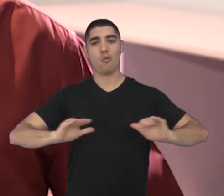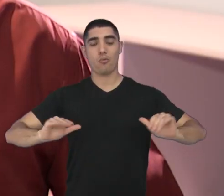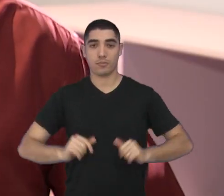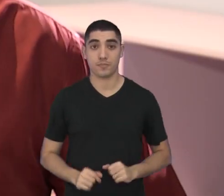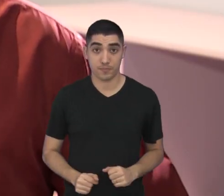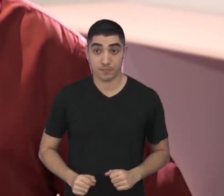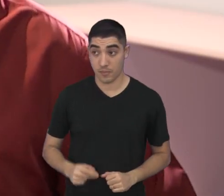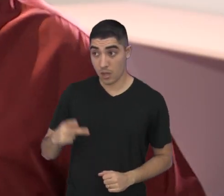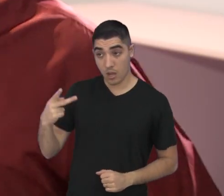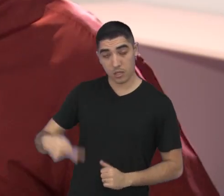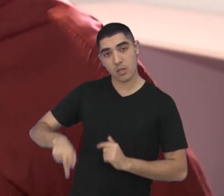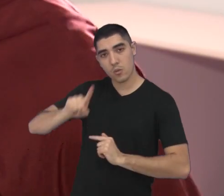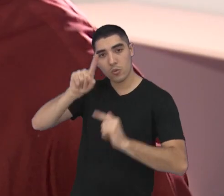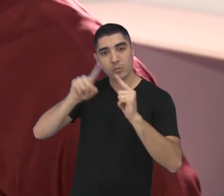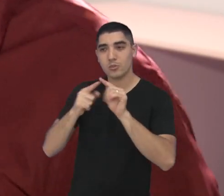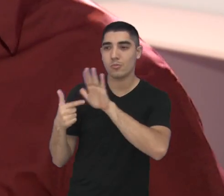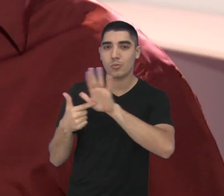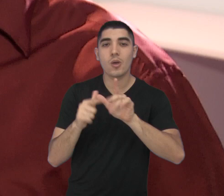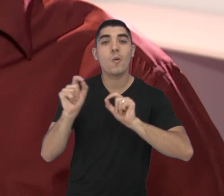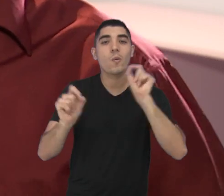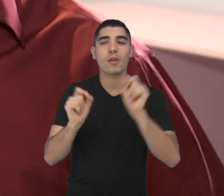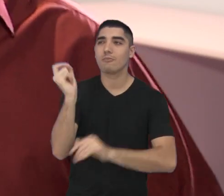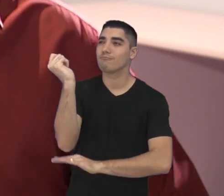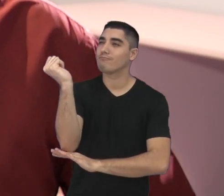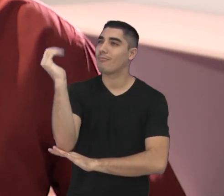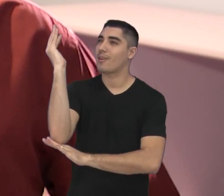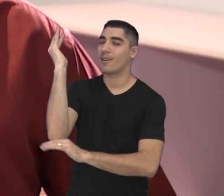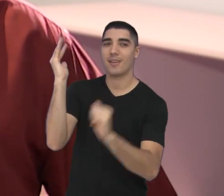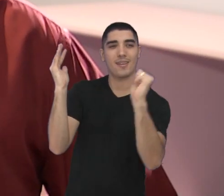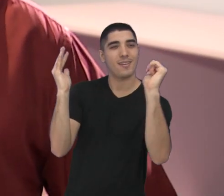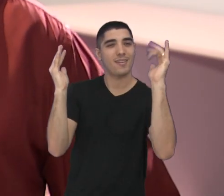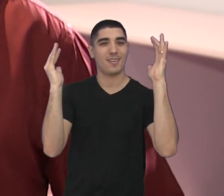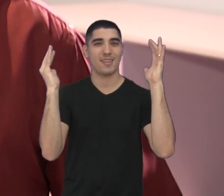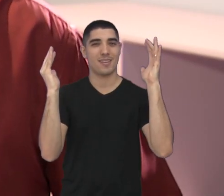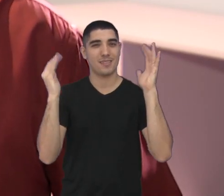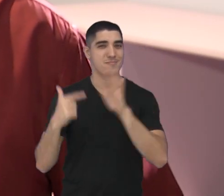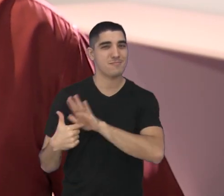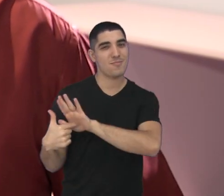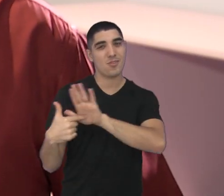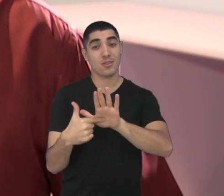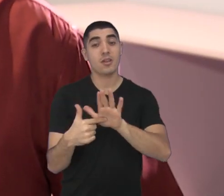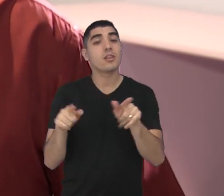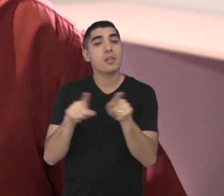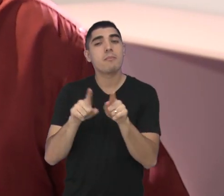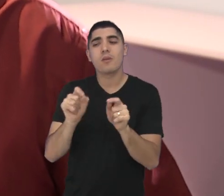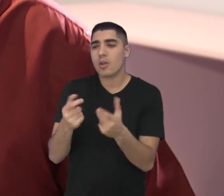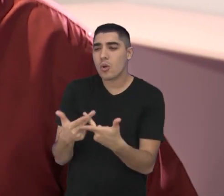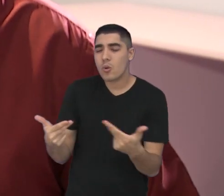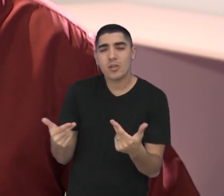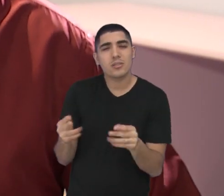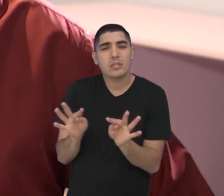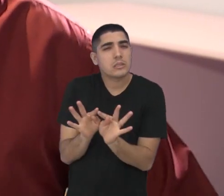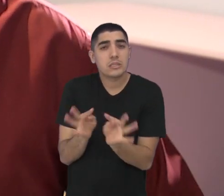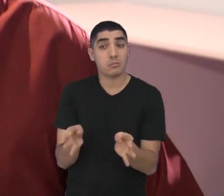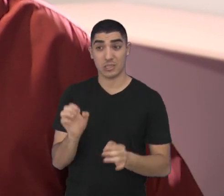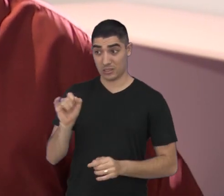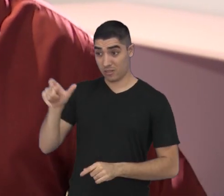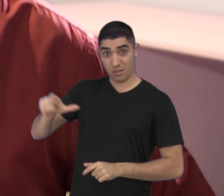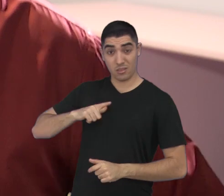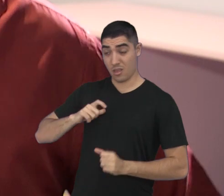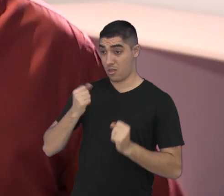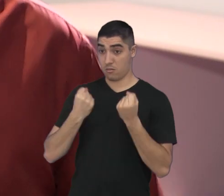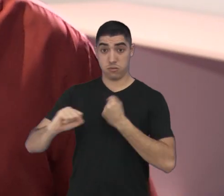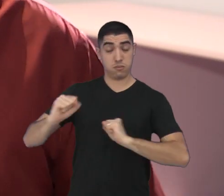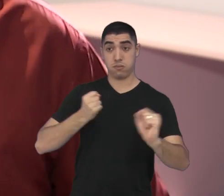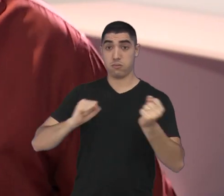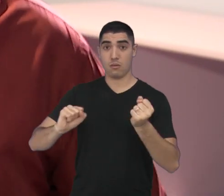tranquilidade. O conceito dela é trazer o efeito da natureza, junto com o efeito também algo ser minimalista. Então, quando a criança está em crise,